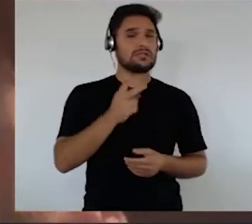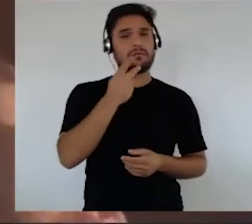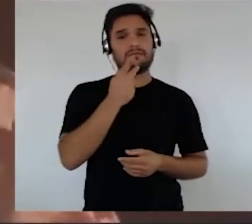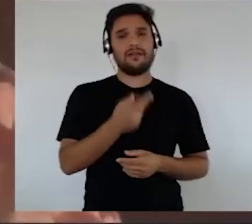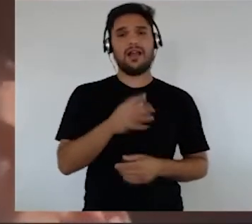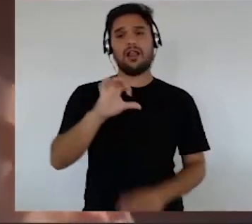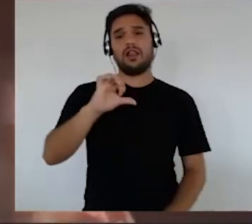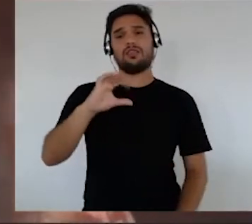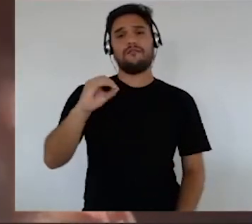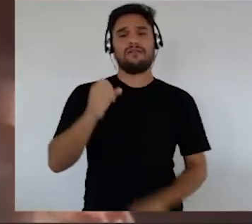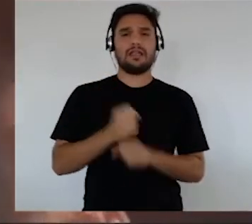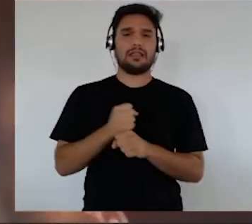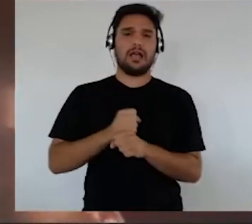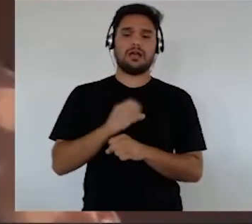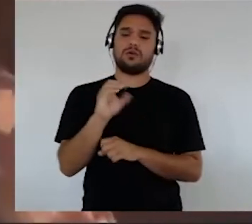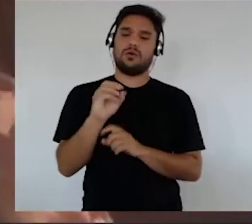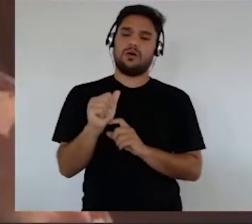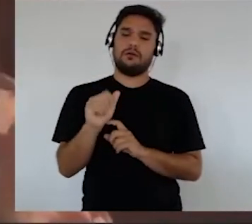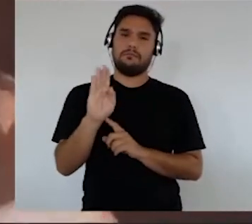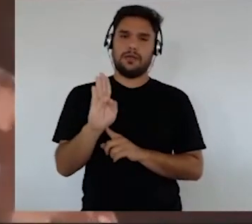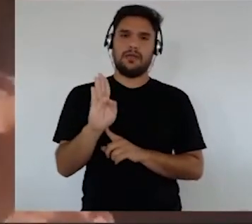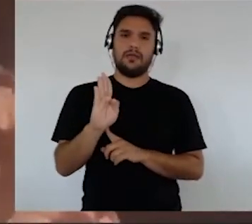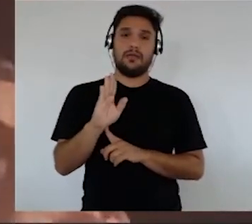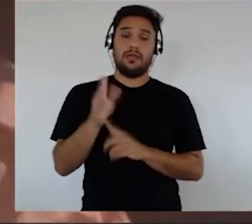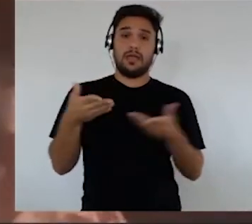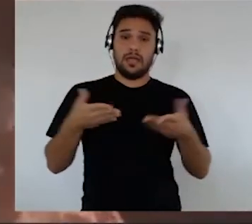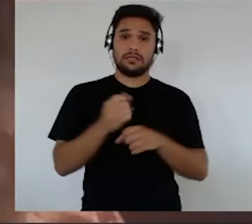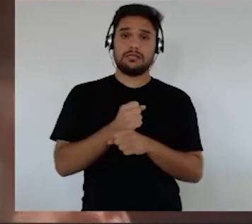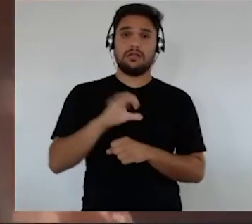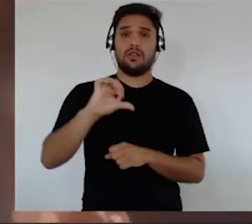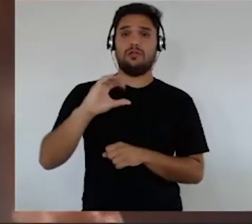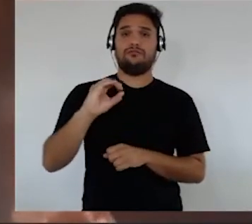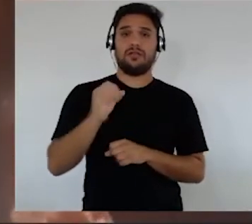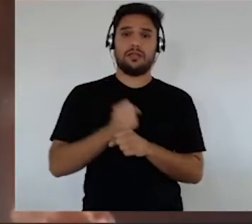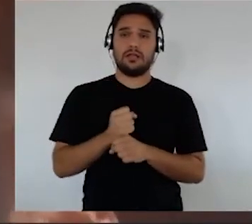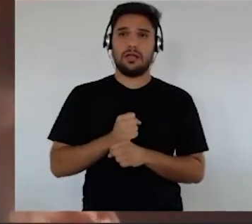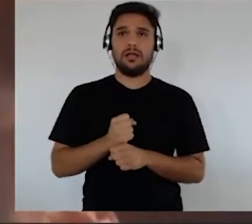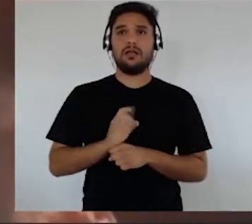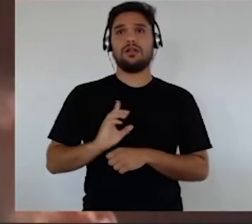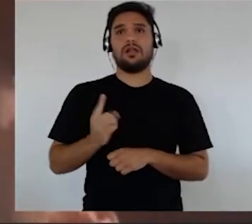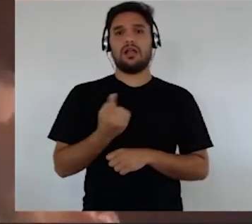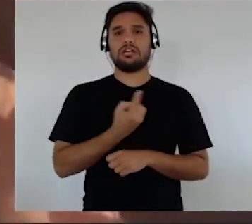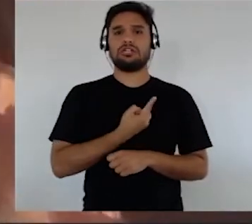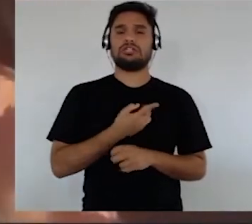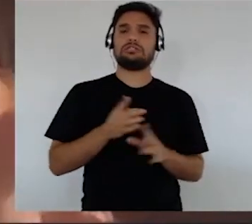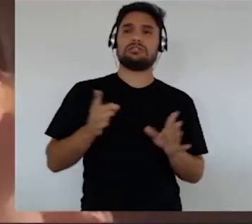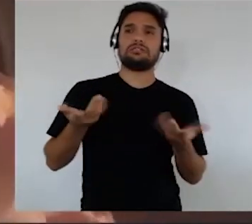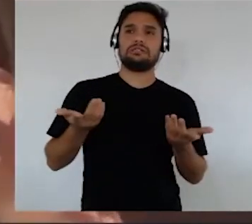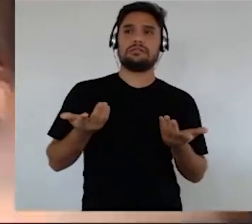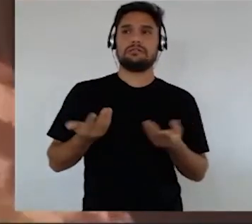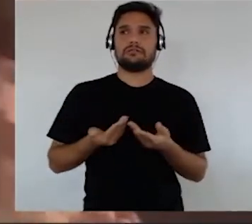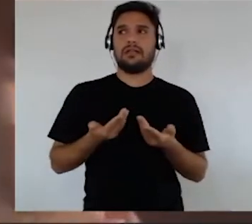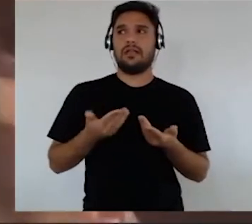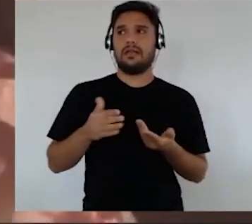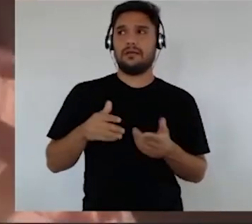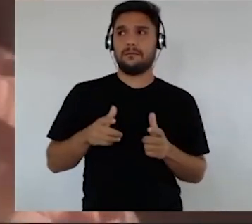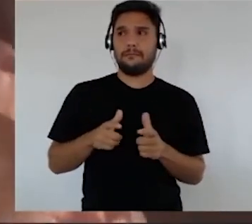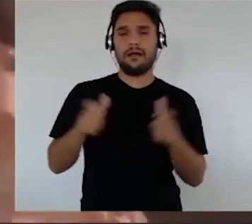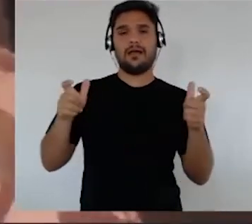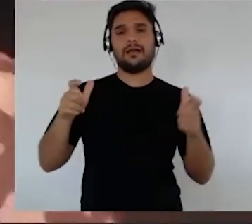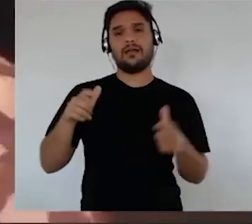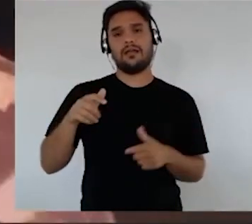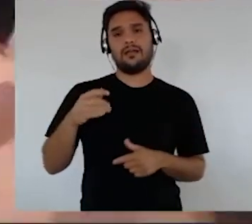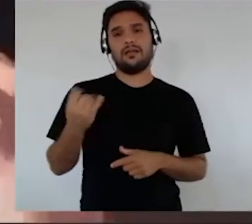nos 90 anos da OAB, esse ano a OAB faz 90 anos, a gente possa deixar, quem sabe, como um grande